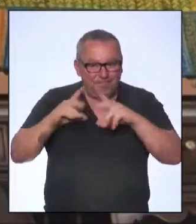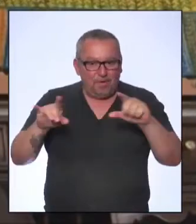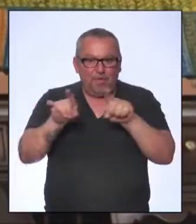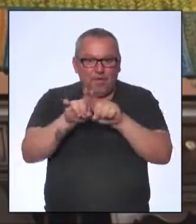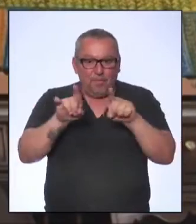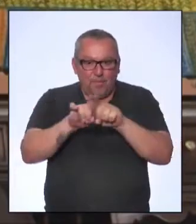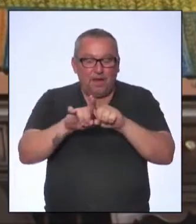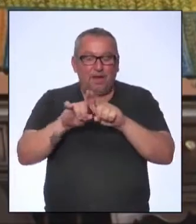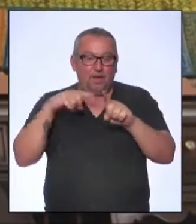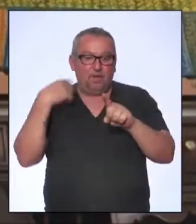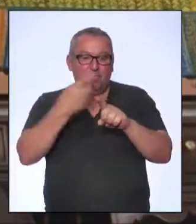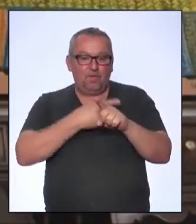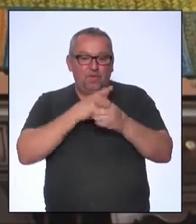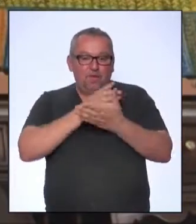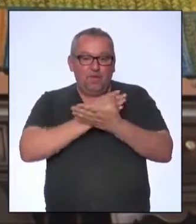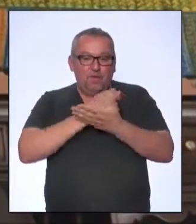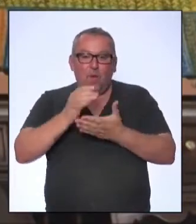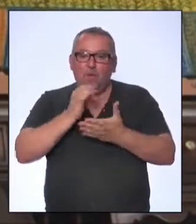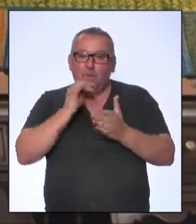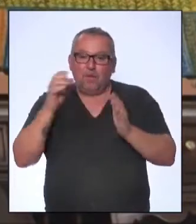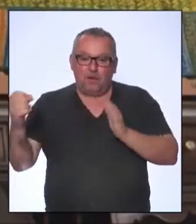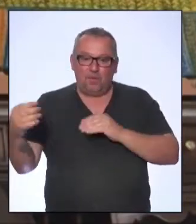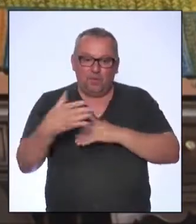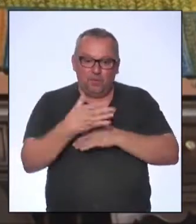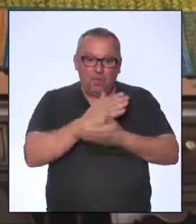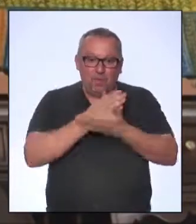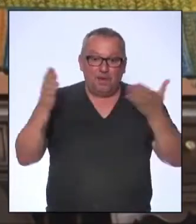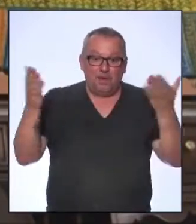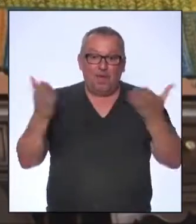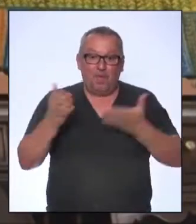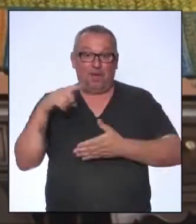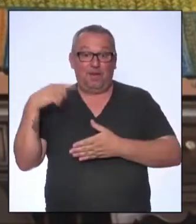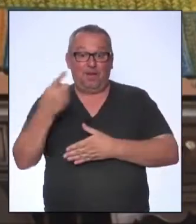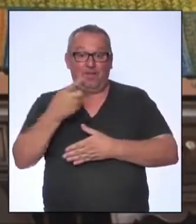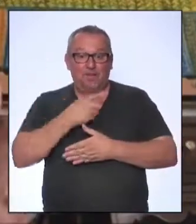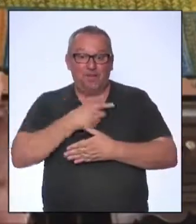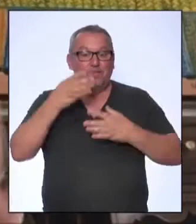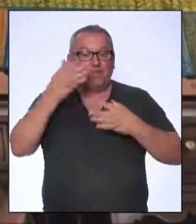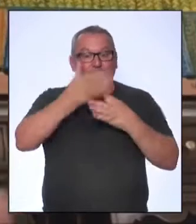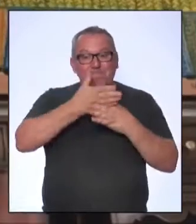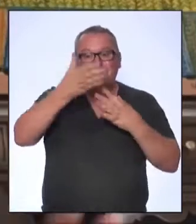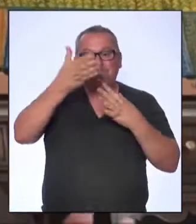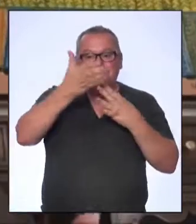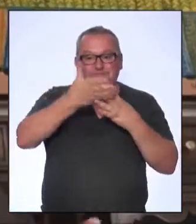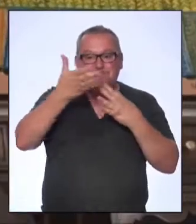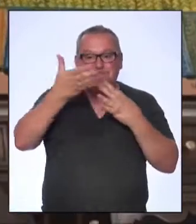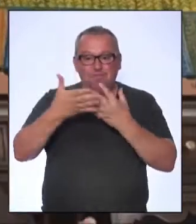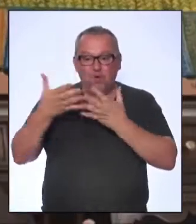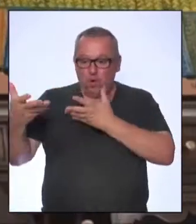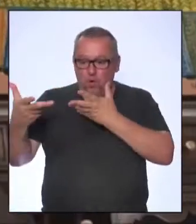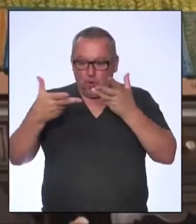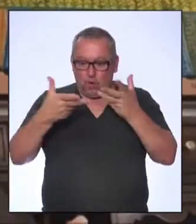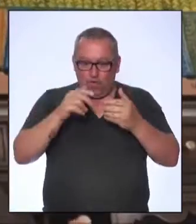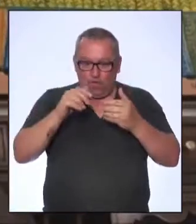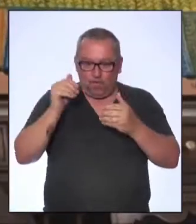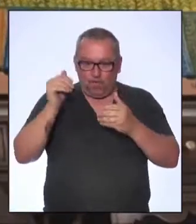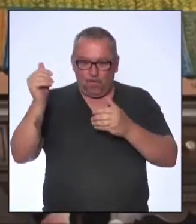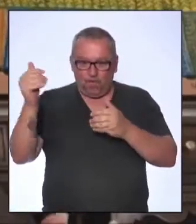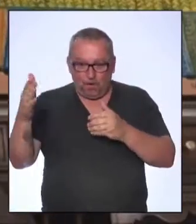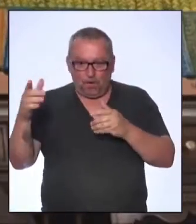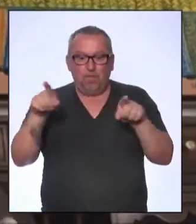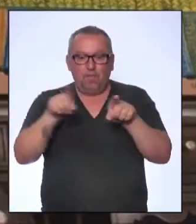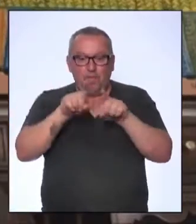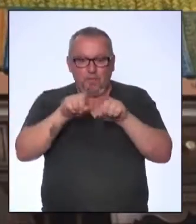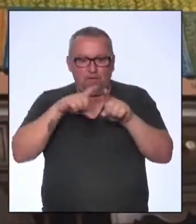gente está inaugurando hoje um modelo novo. A partir de agora nós vamos intercalar convidados externos, como tivemos